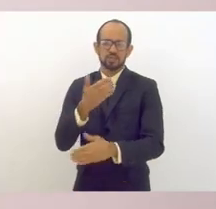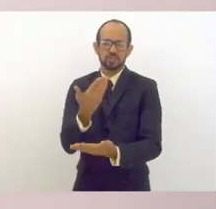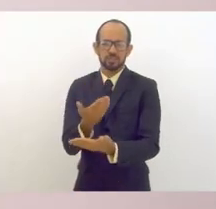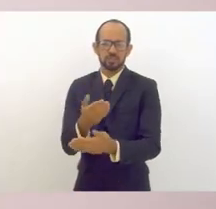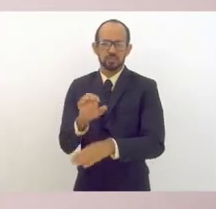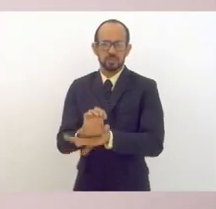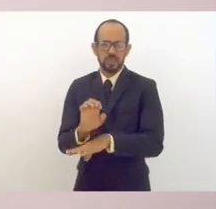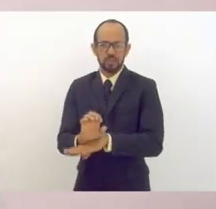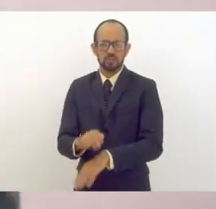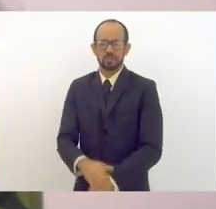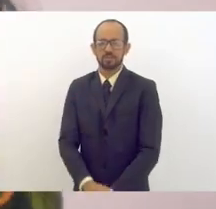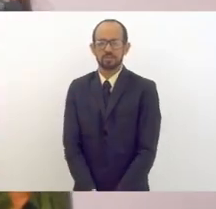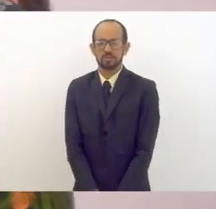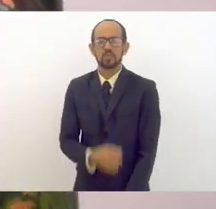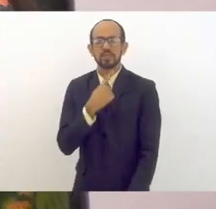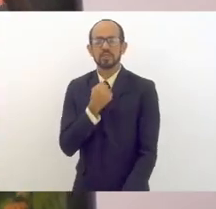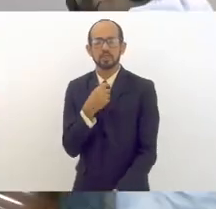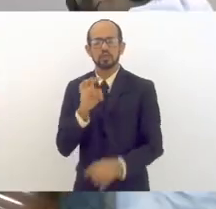nós.